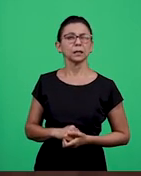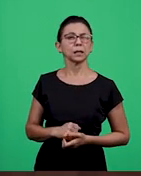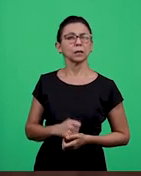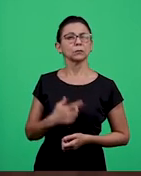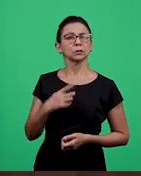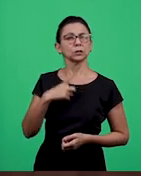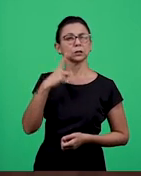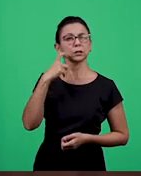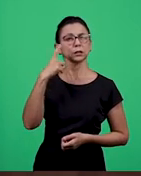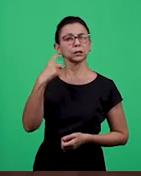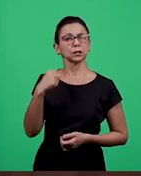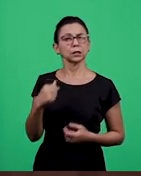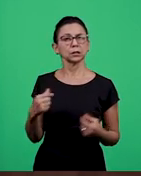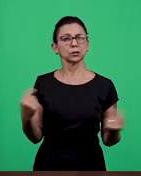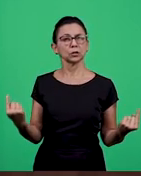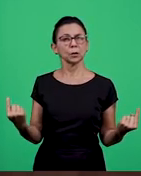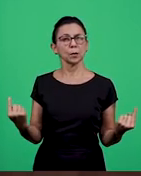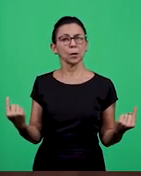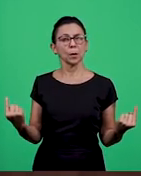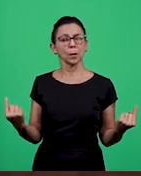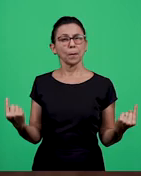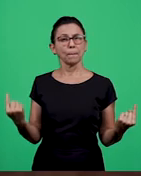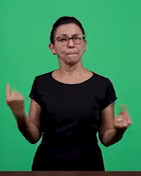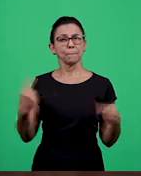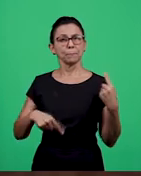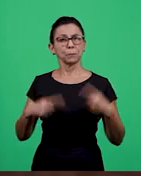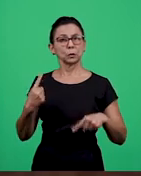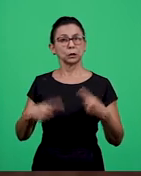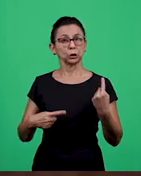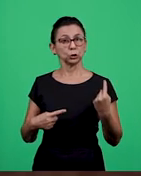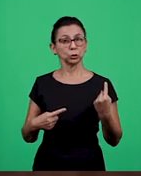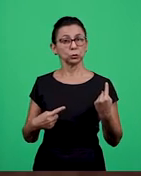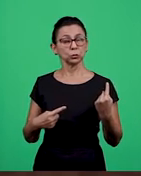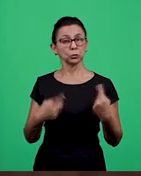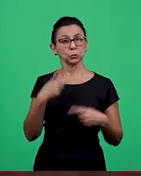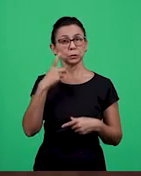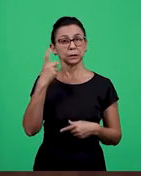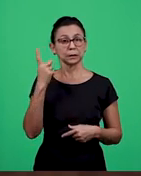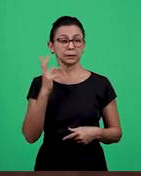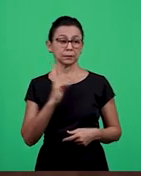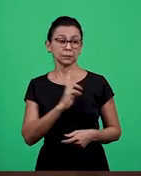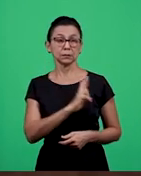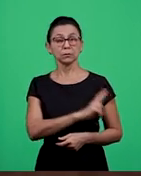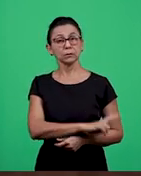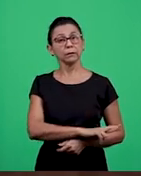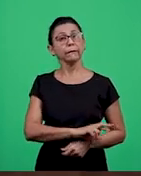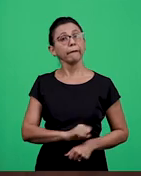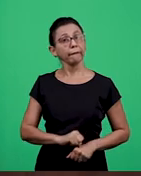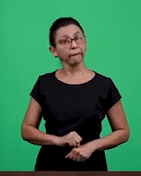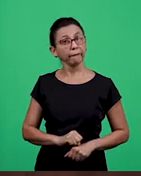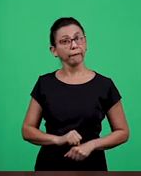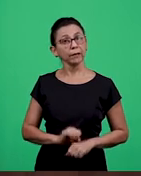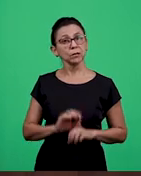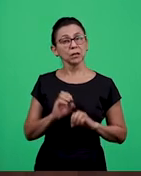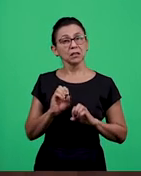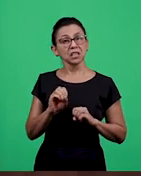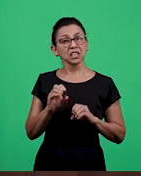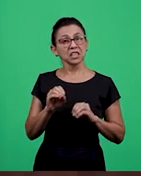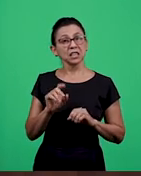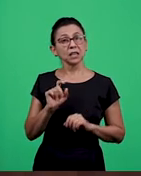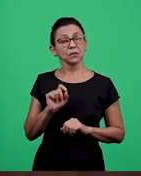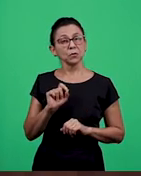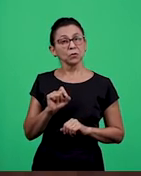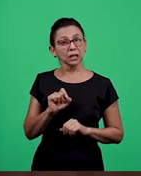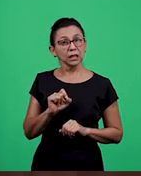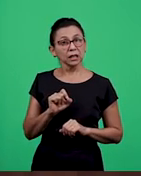interesse político e religioso, e eles transmitiam aquilo que lhes convinha. Outra coisa, a